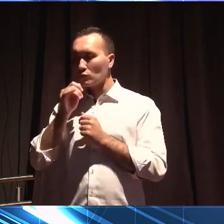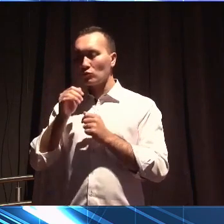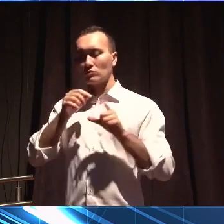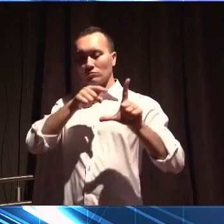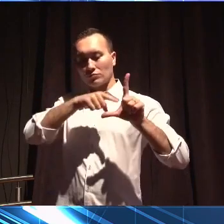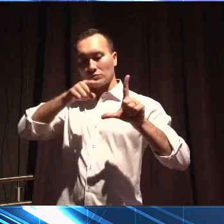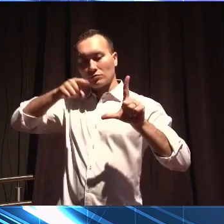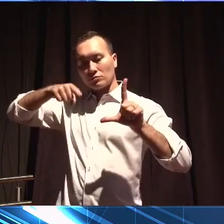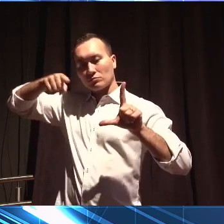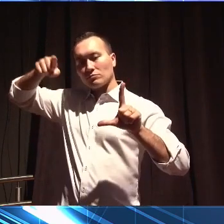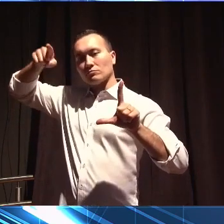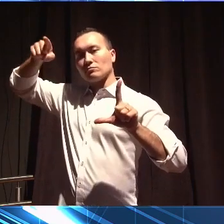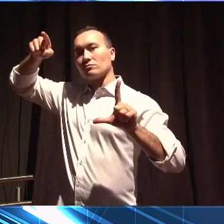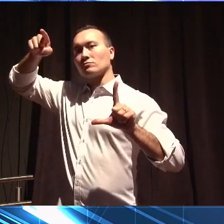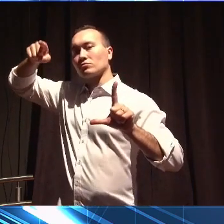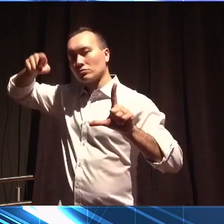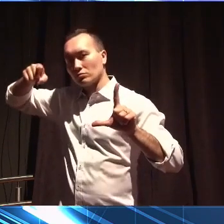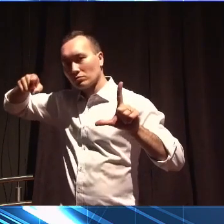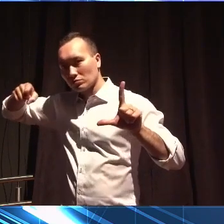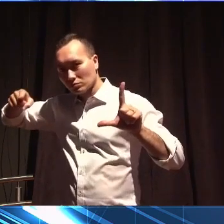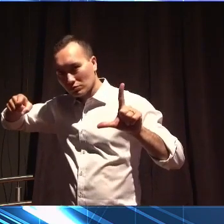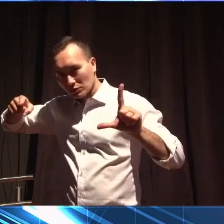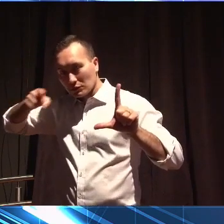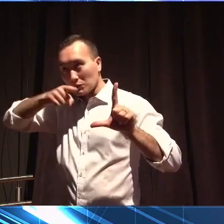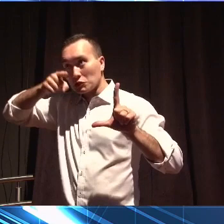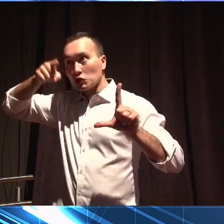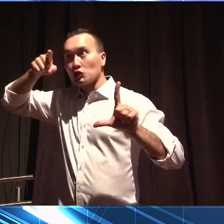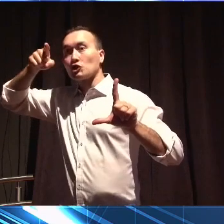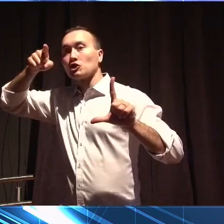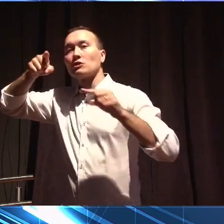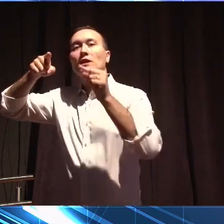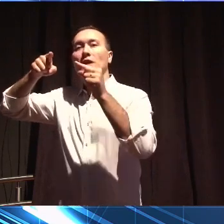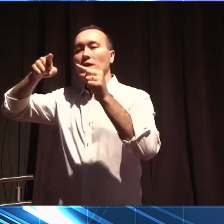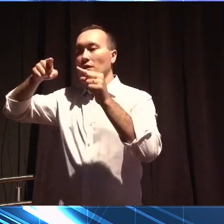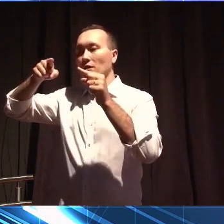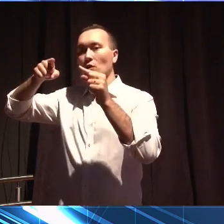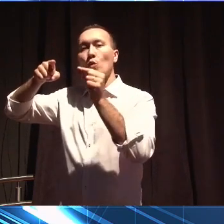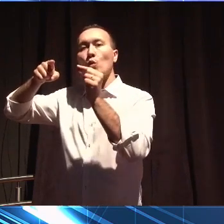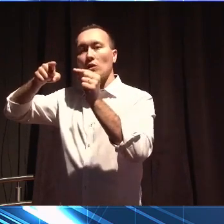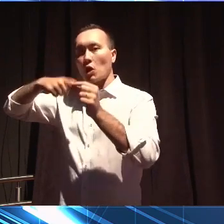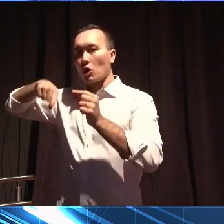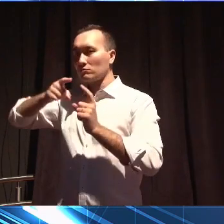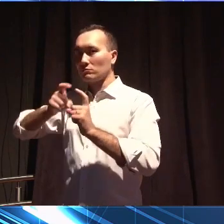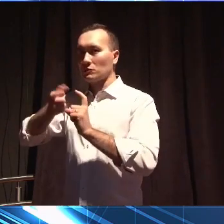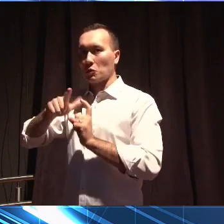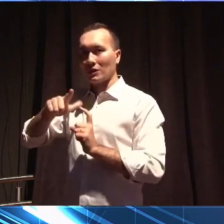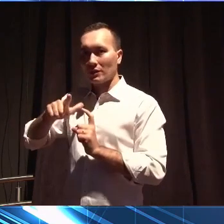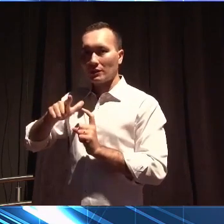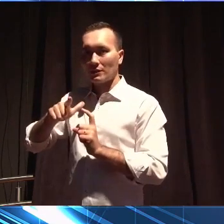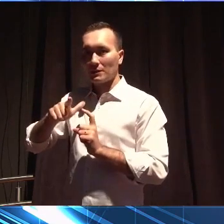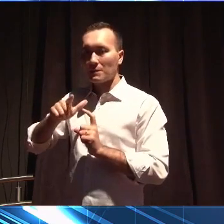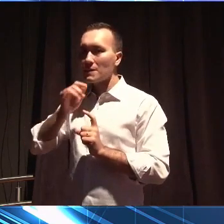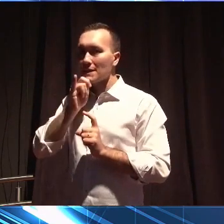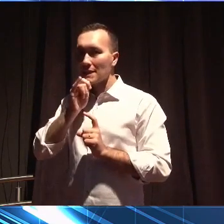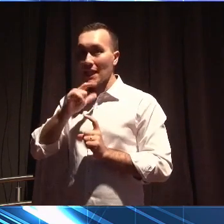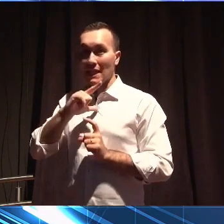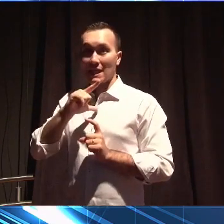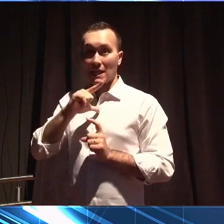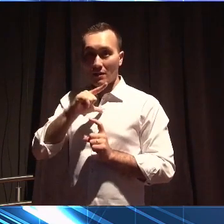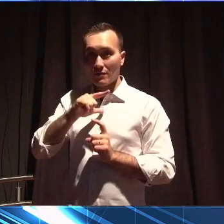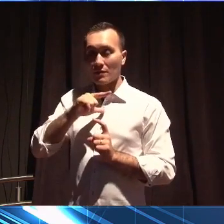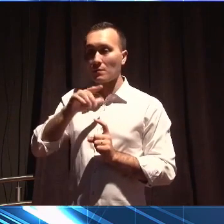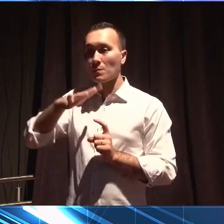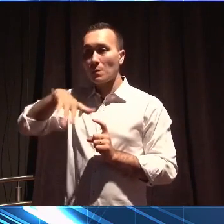que poderiam ocorrer ali na aplicação, eu vi uma aplicação ali que gastou, em um final de semana, um